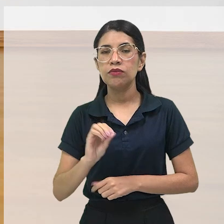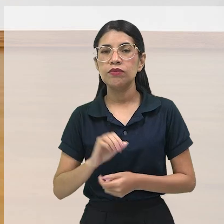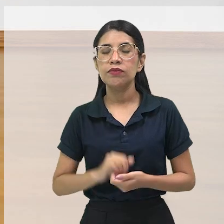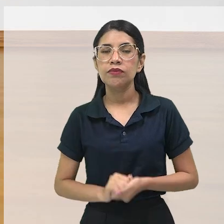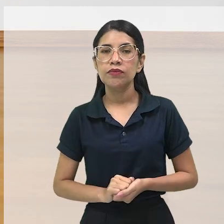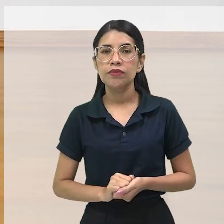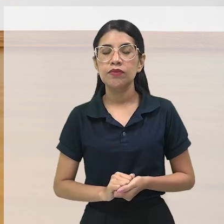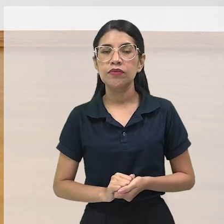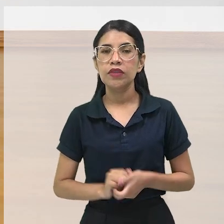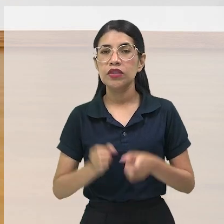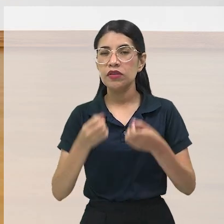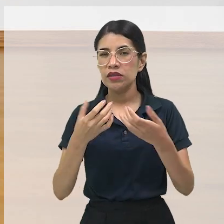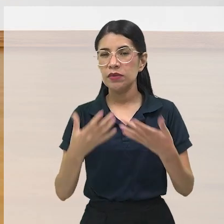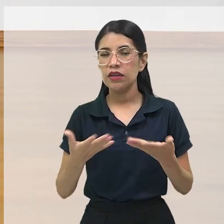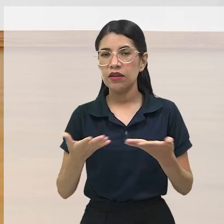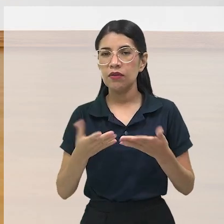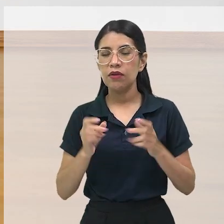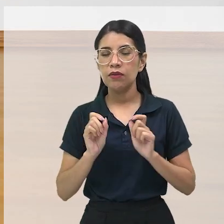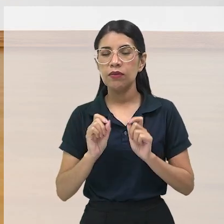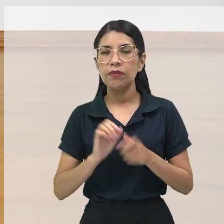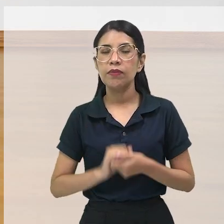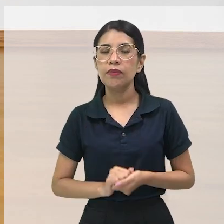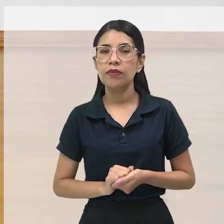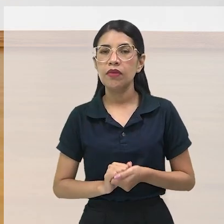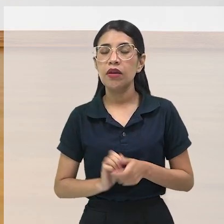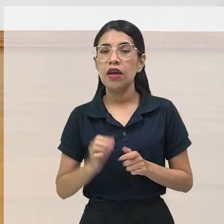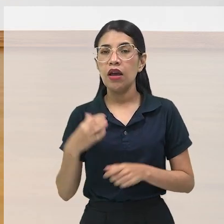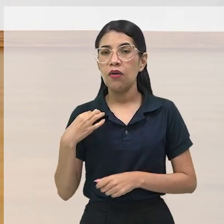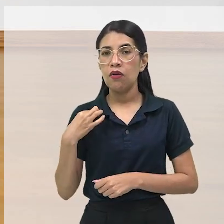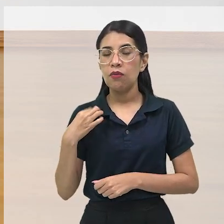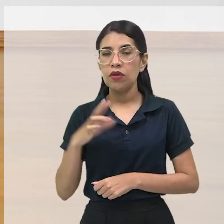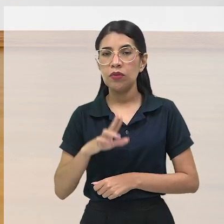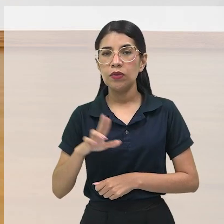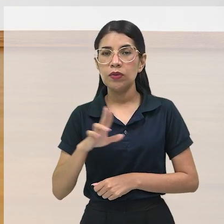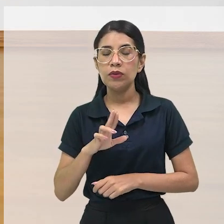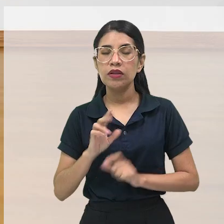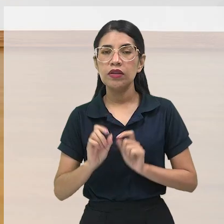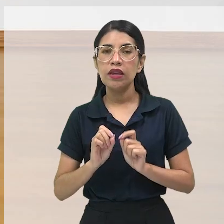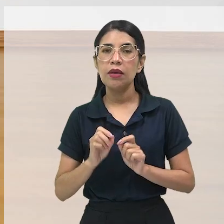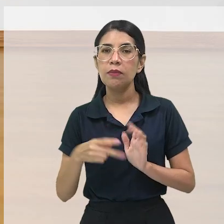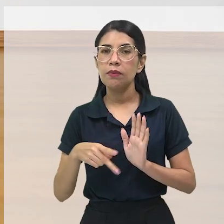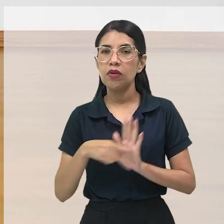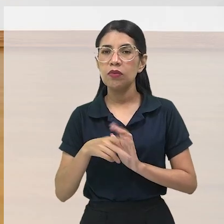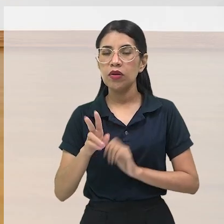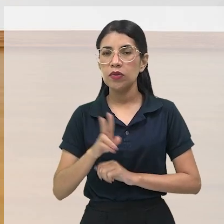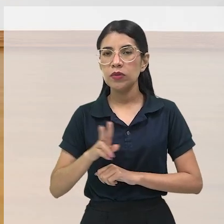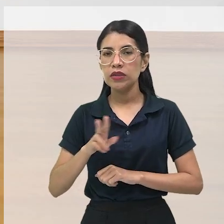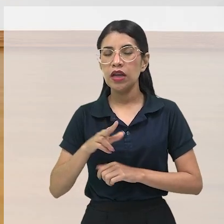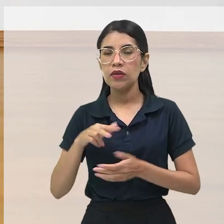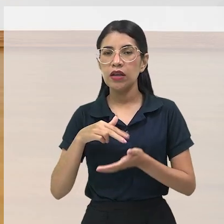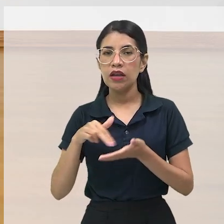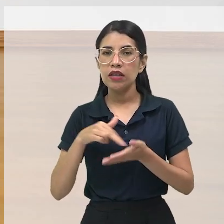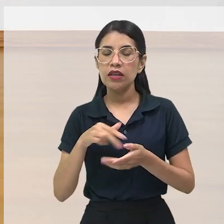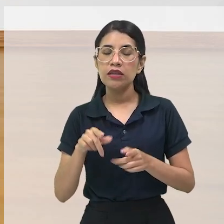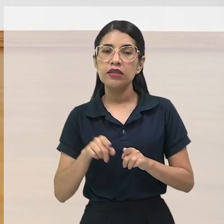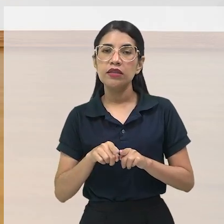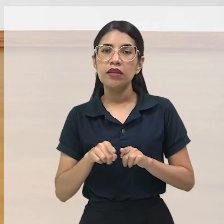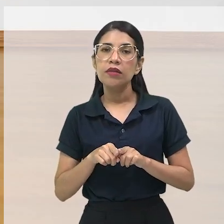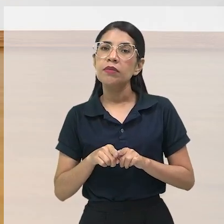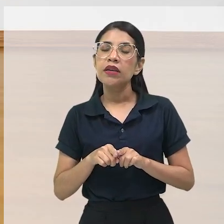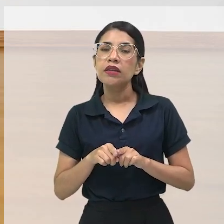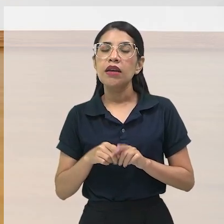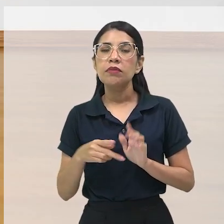figurino? O figurino, ele pode ser entendido como um traje cênico, ou mesmo um conjunto